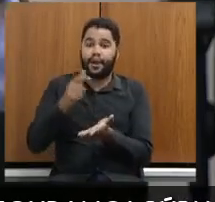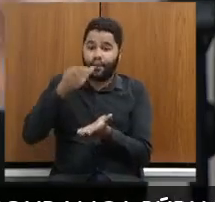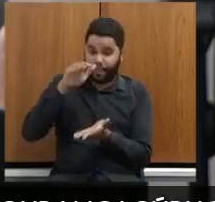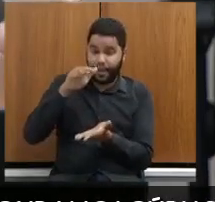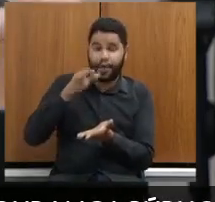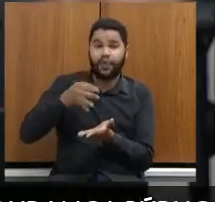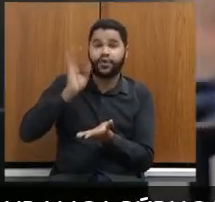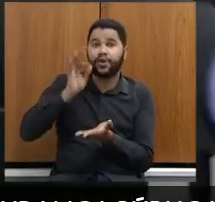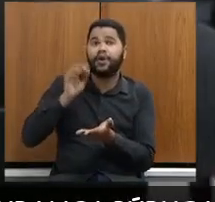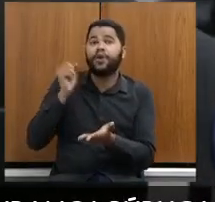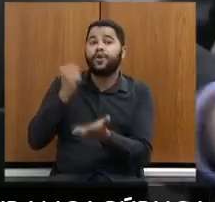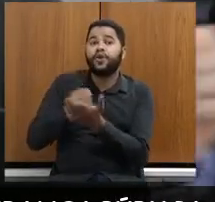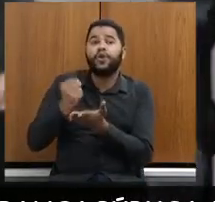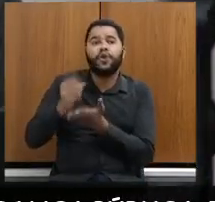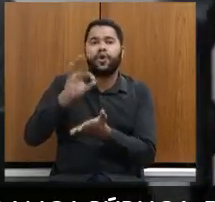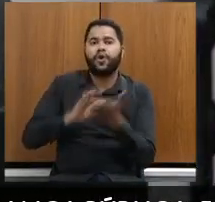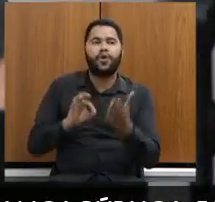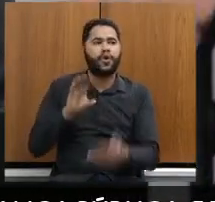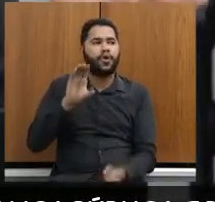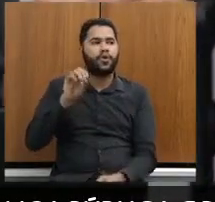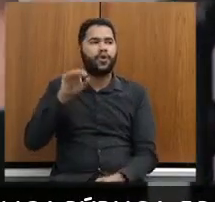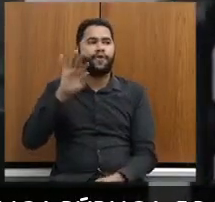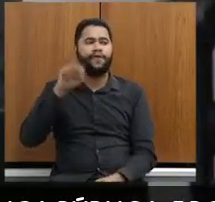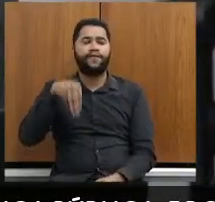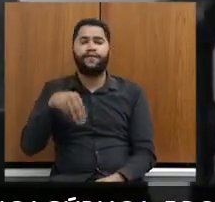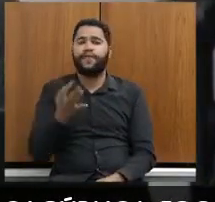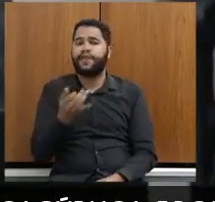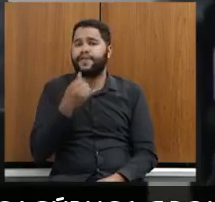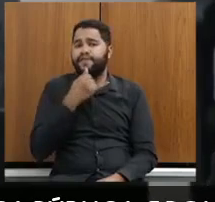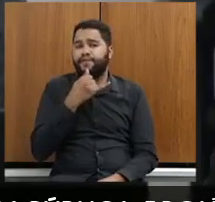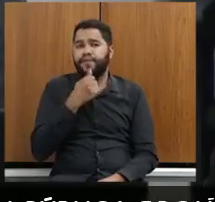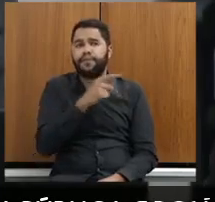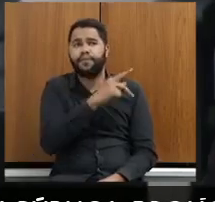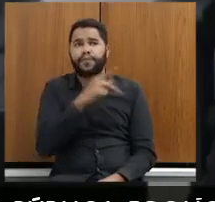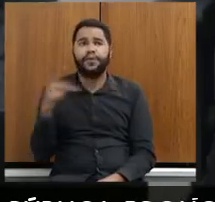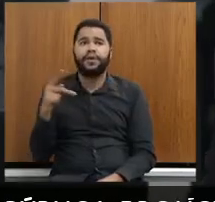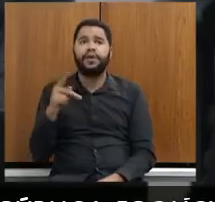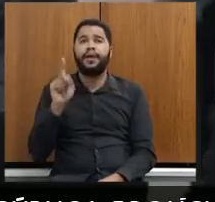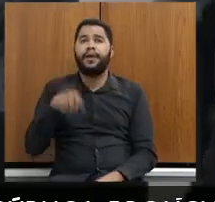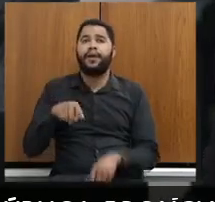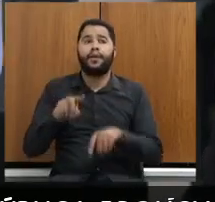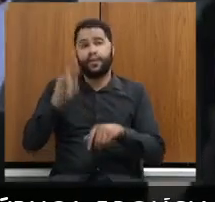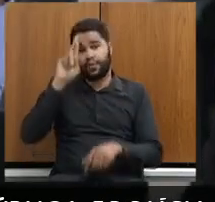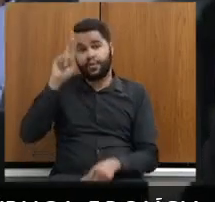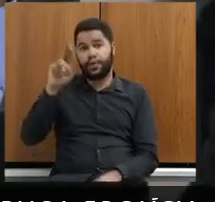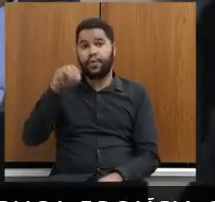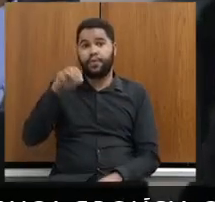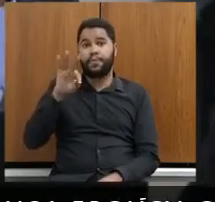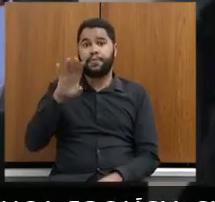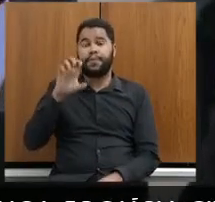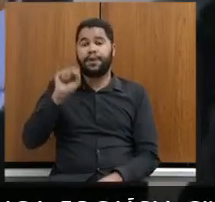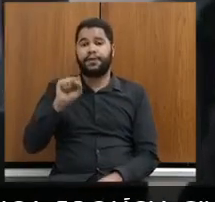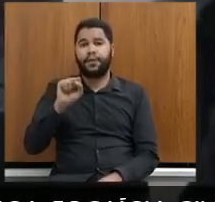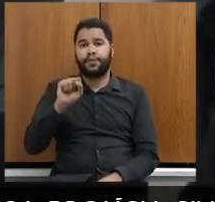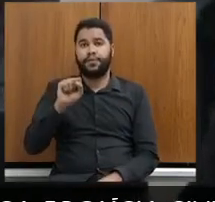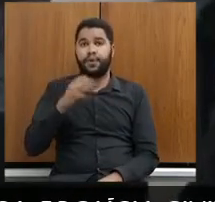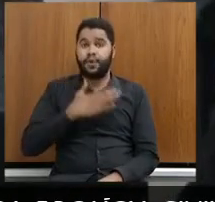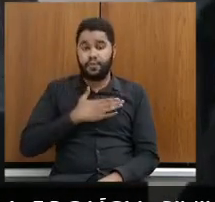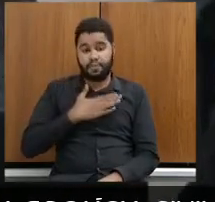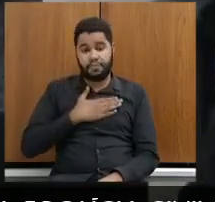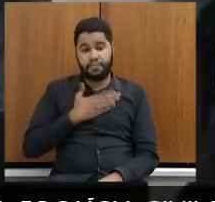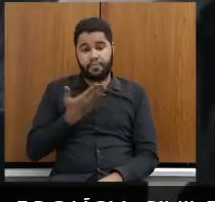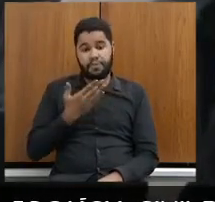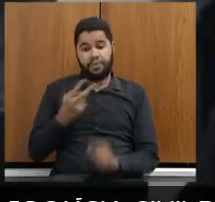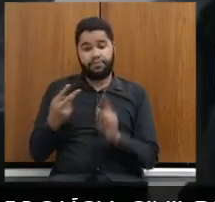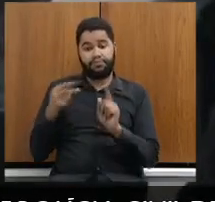quer contratar furando uma cor fim e infelizmente e o presidente da cor fim o seu Mateus Simões né que é o meu